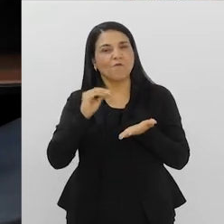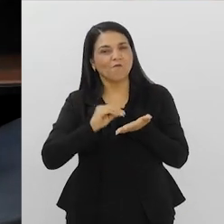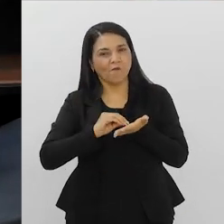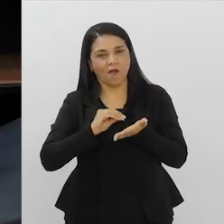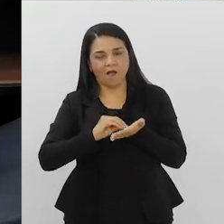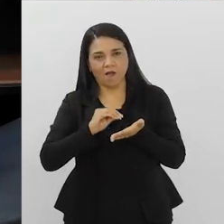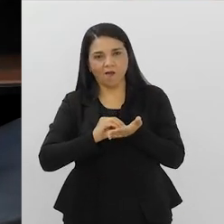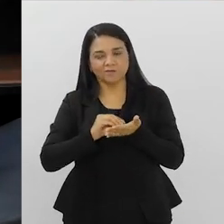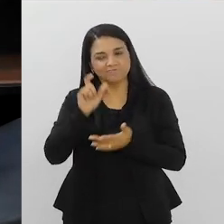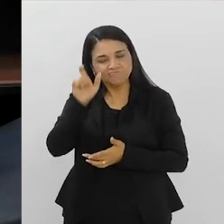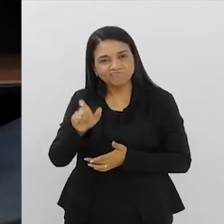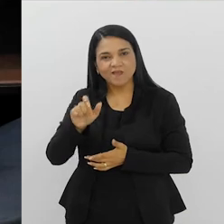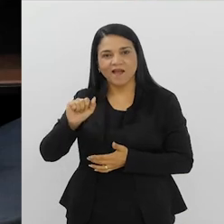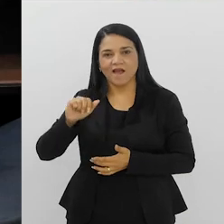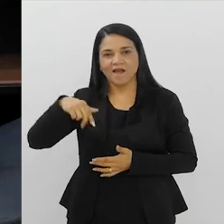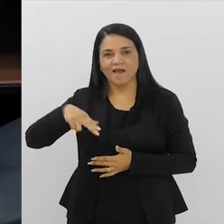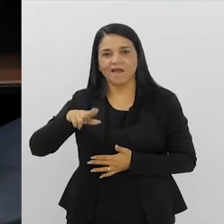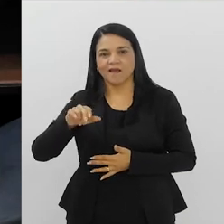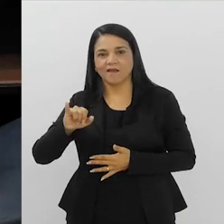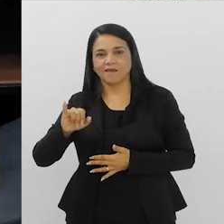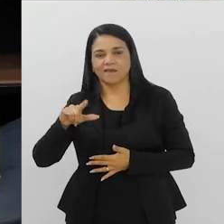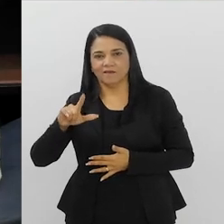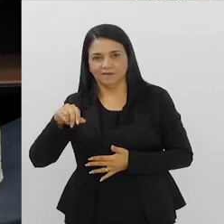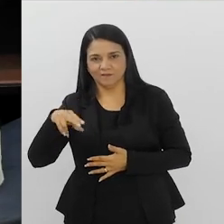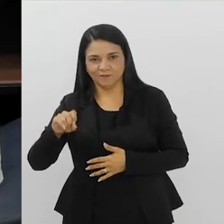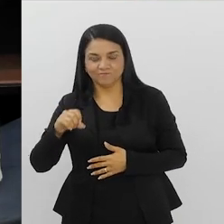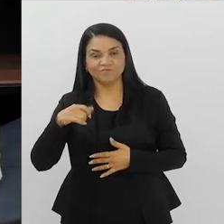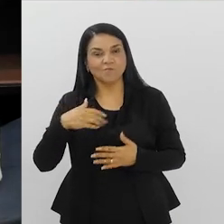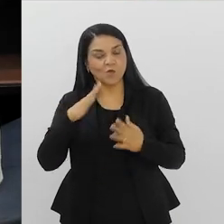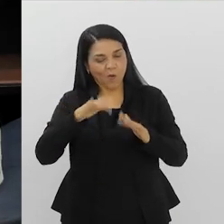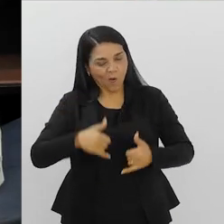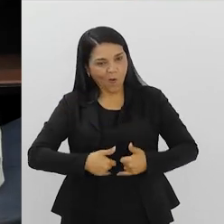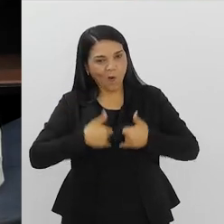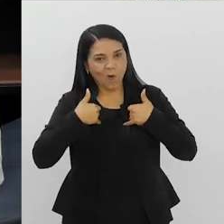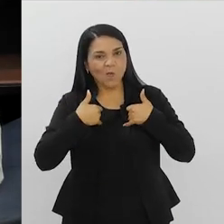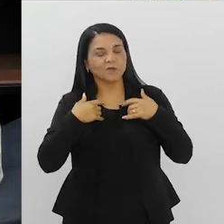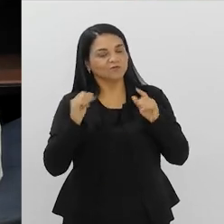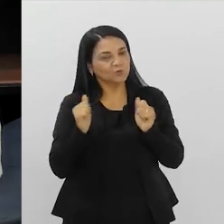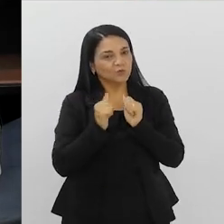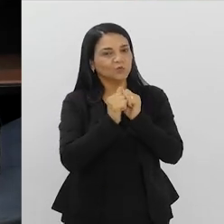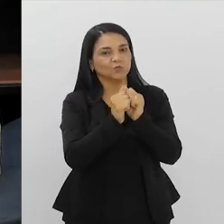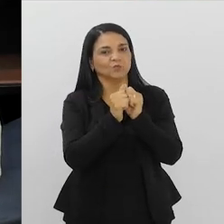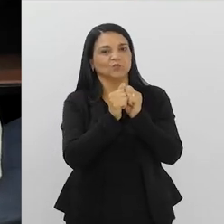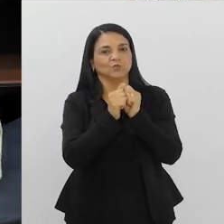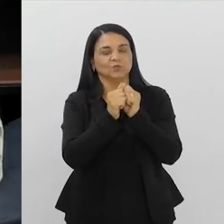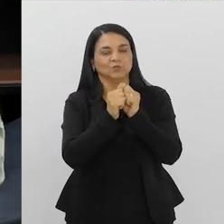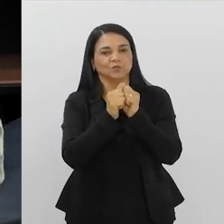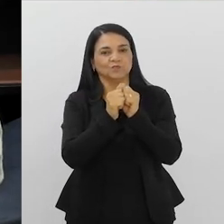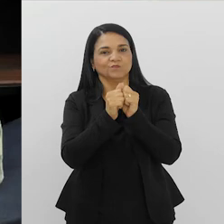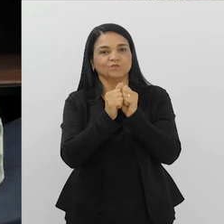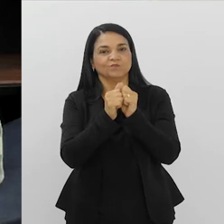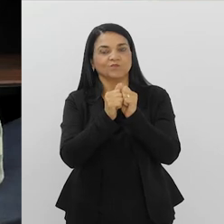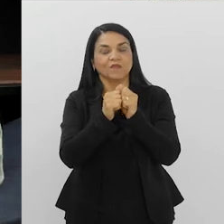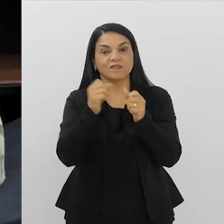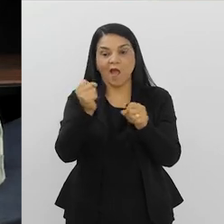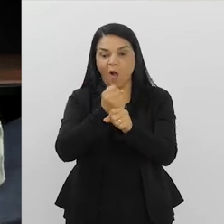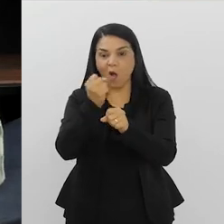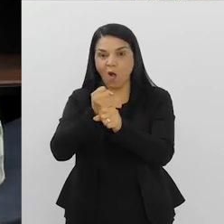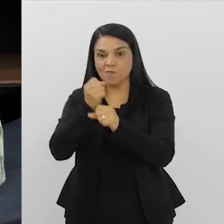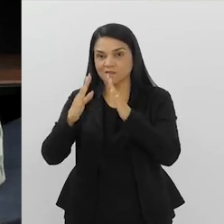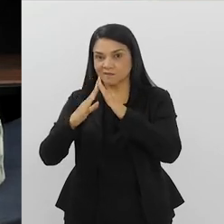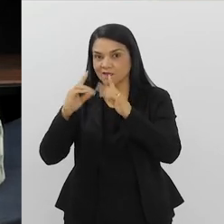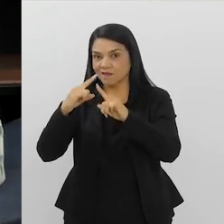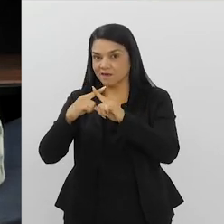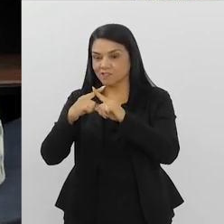cada momento das Tribos de tudo é uma história é um conhecimento eu acho que